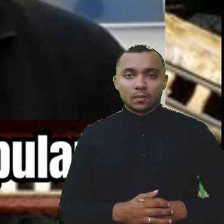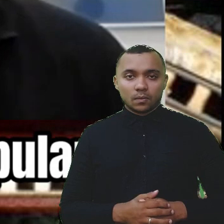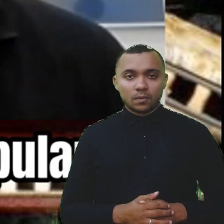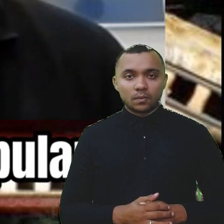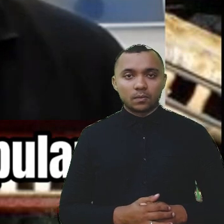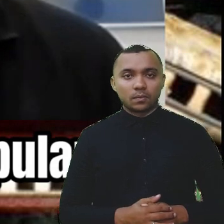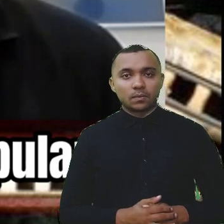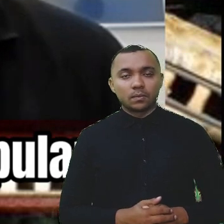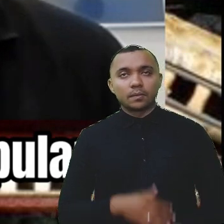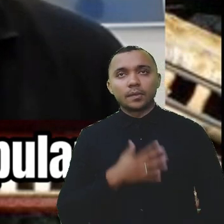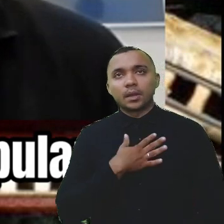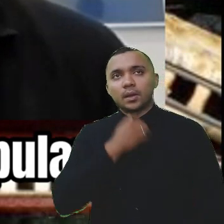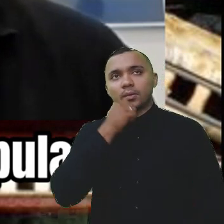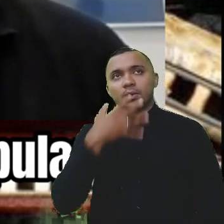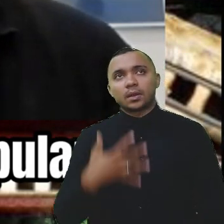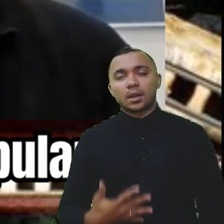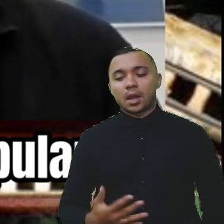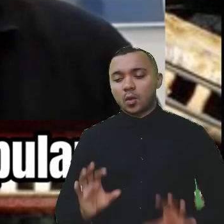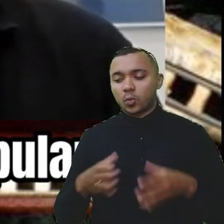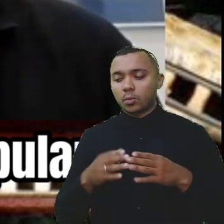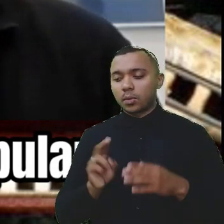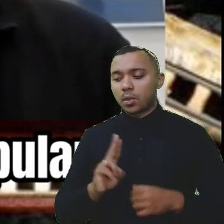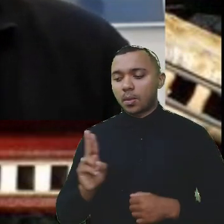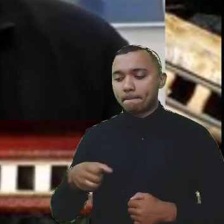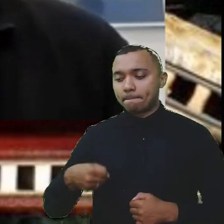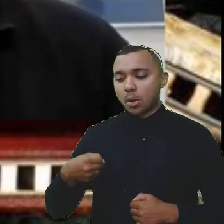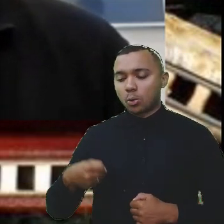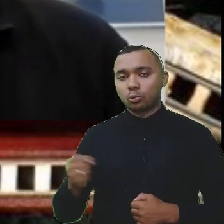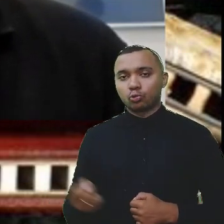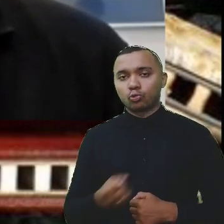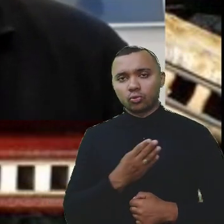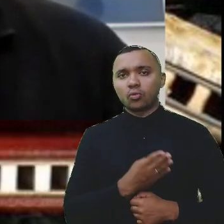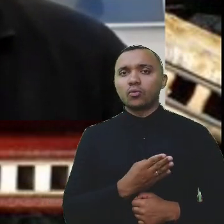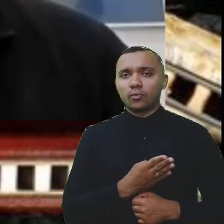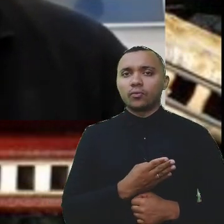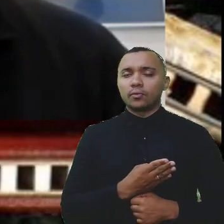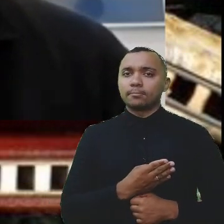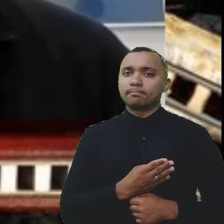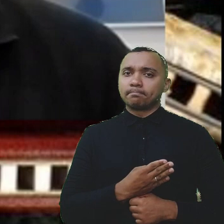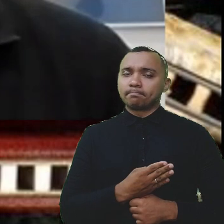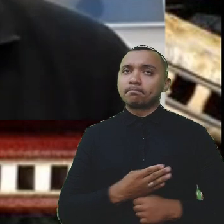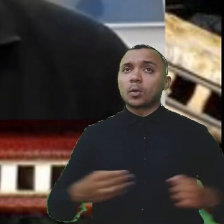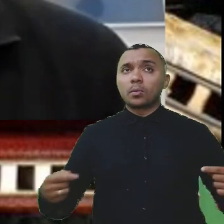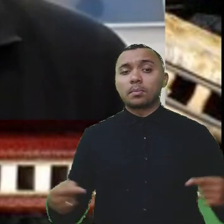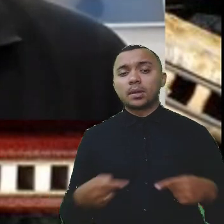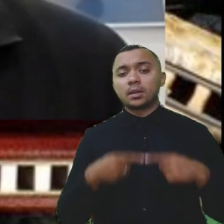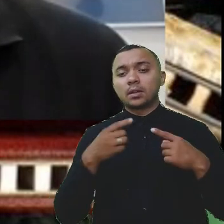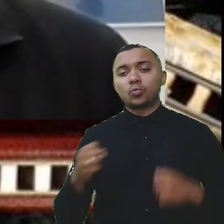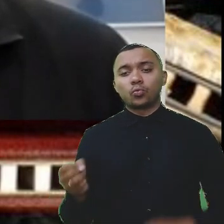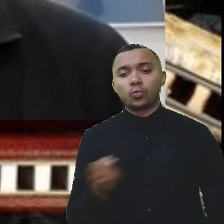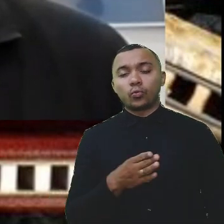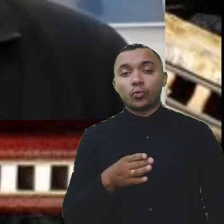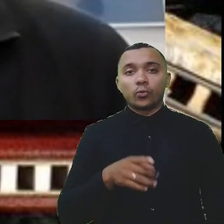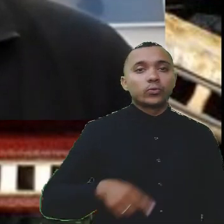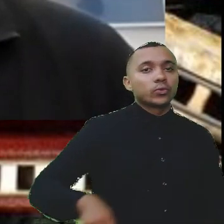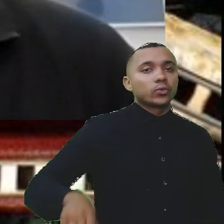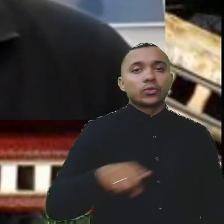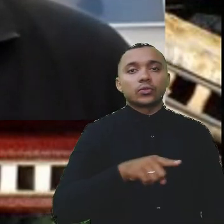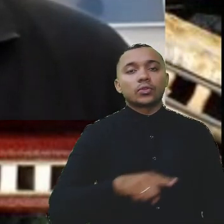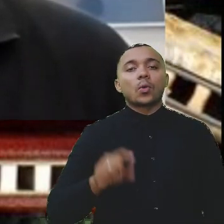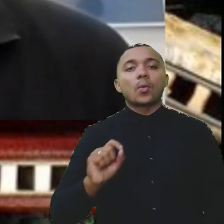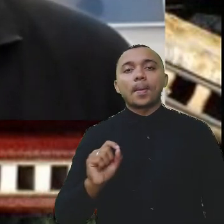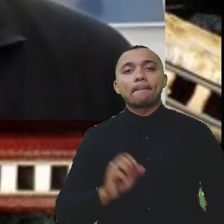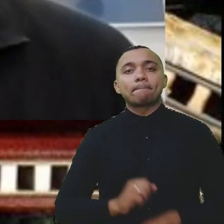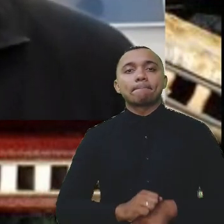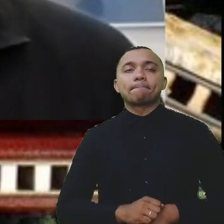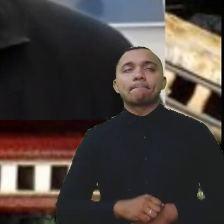eu diria que bossa nova é música muito popular. Isso aí te dá um acesso maior? Como é